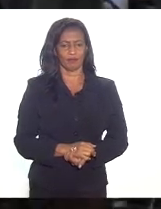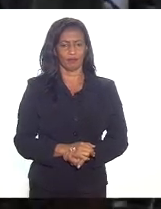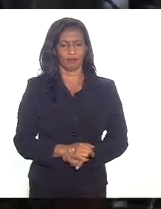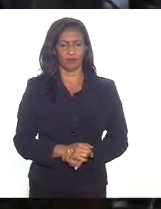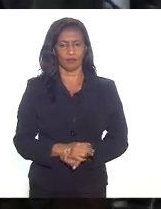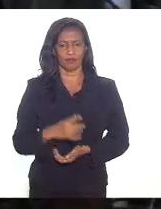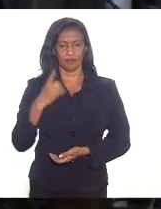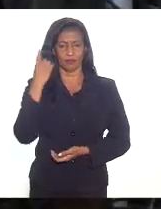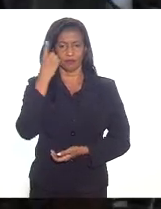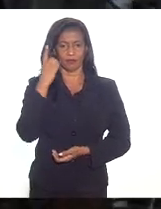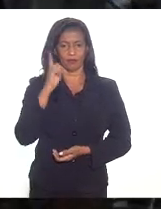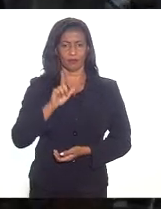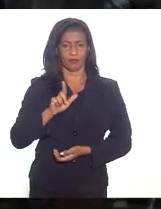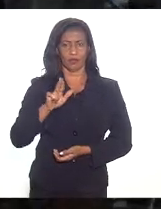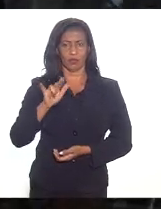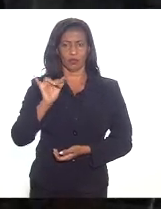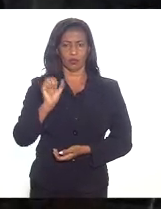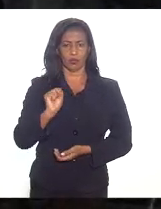Deputado Luiz Paulo.